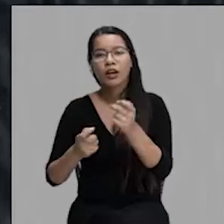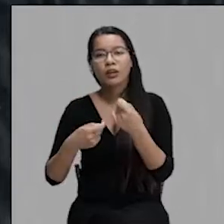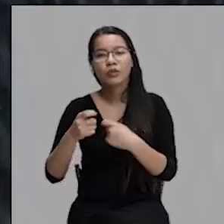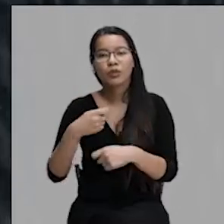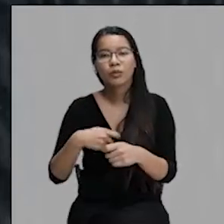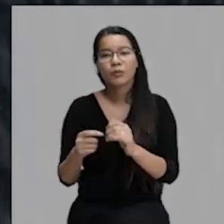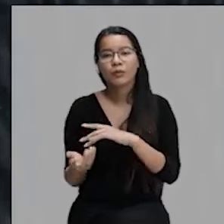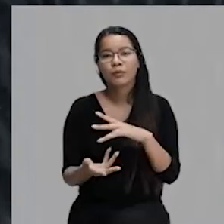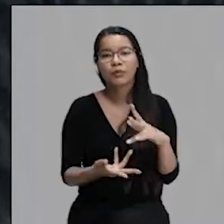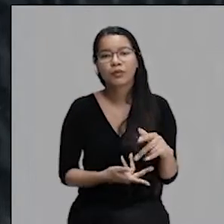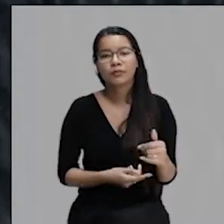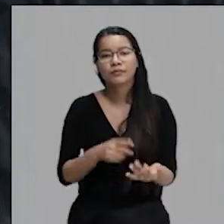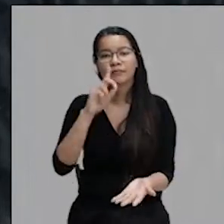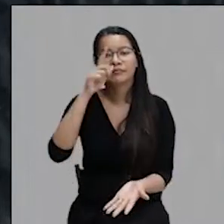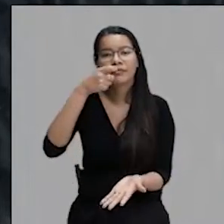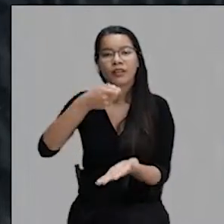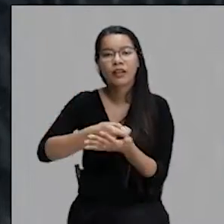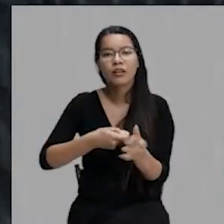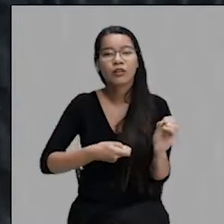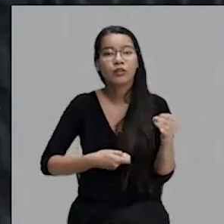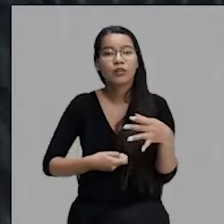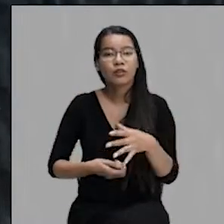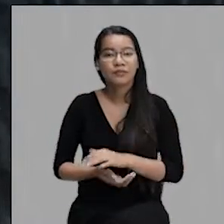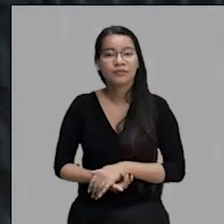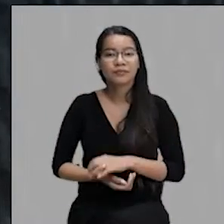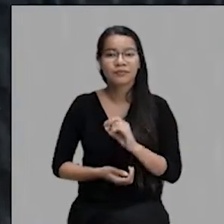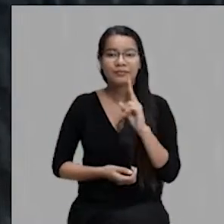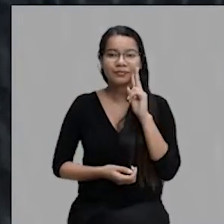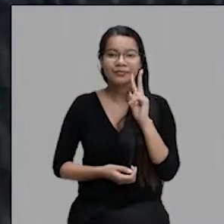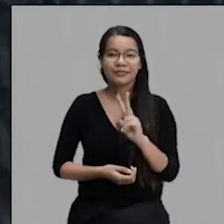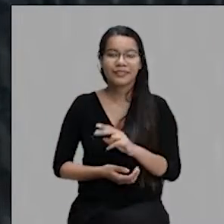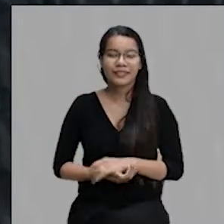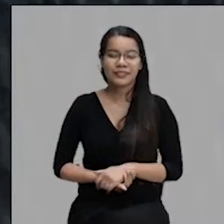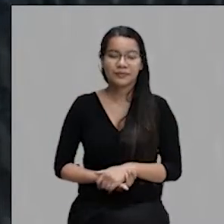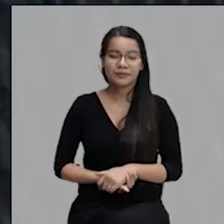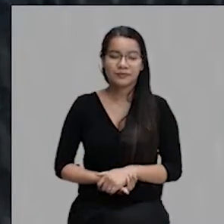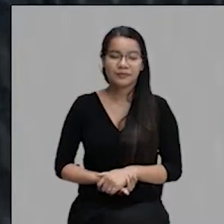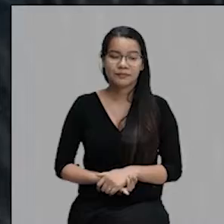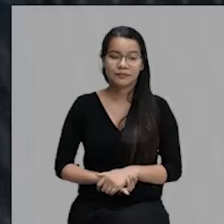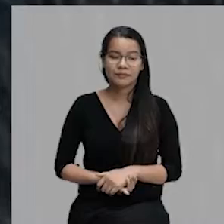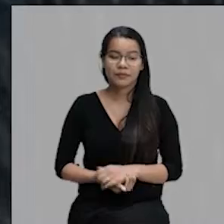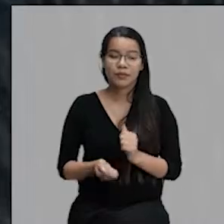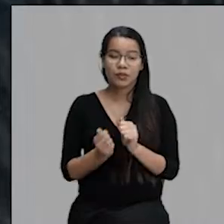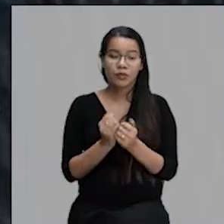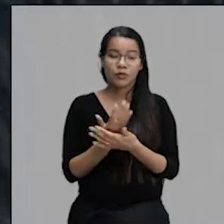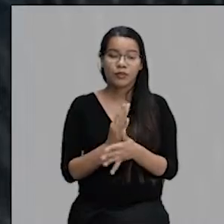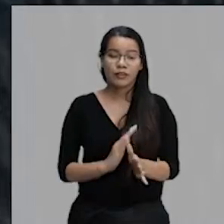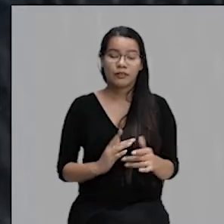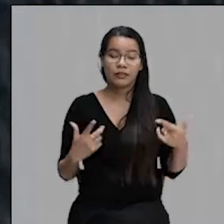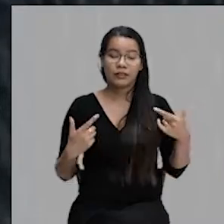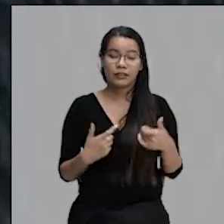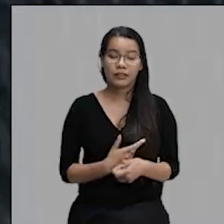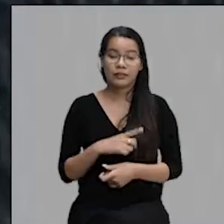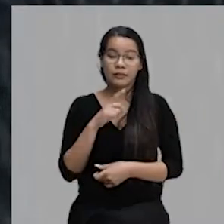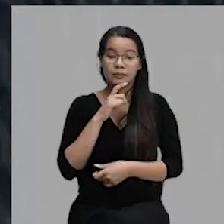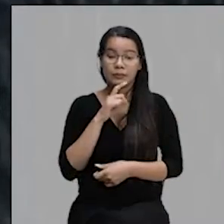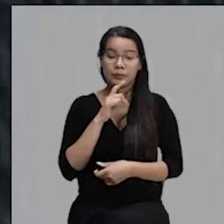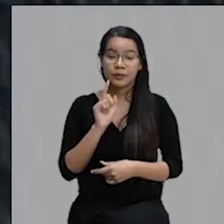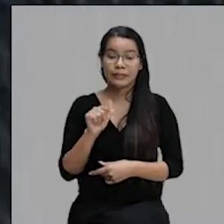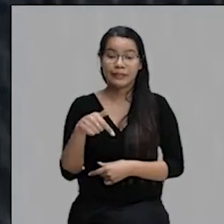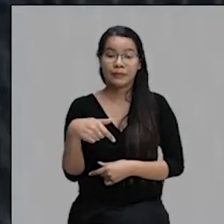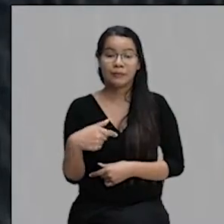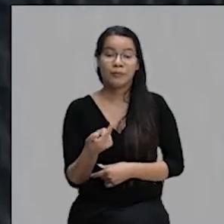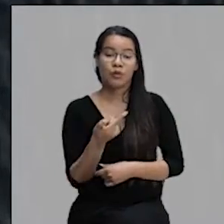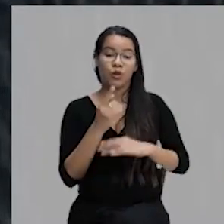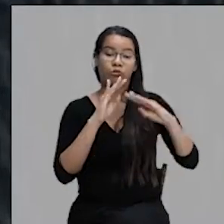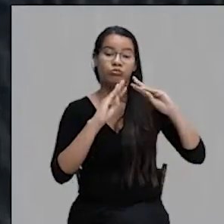nova ordem, a chamada Nova Ordem Mundial. Acompanha comigo, vamos lá. Com o final da Guerra Fria, após